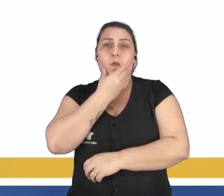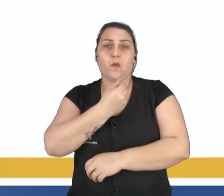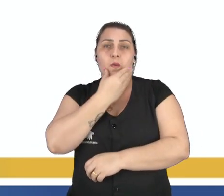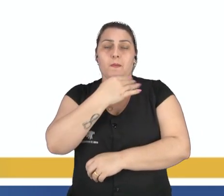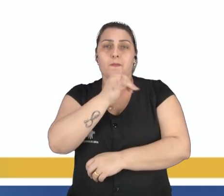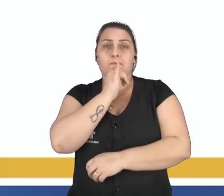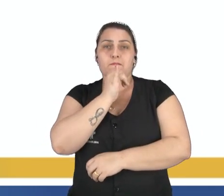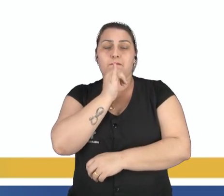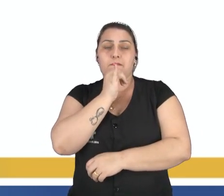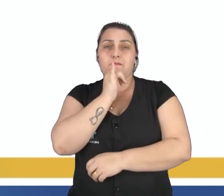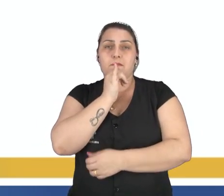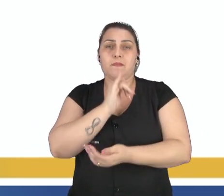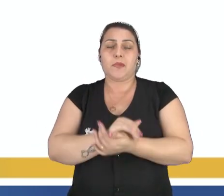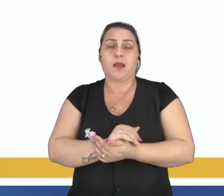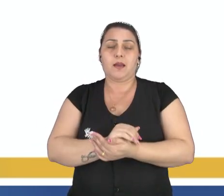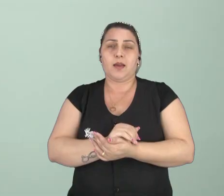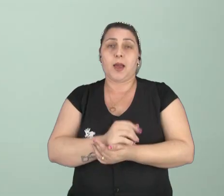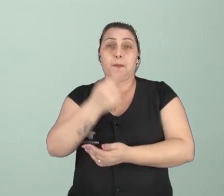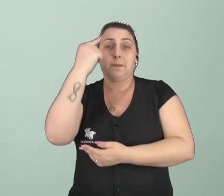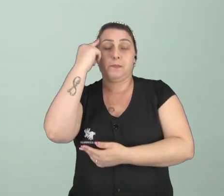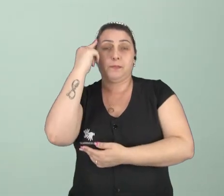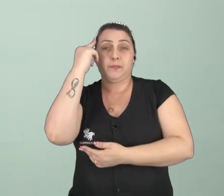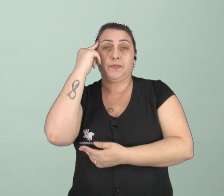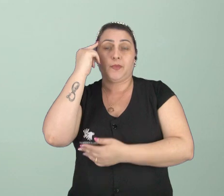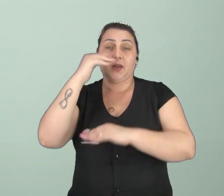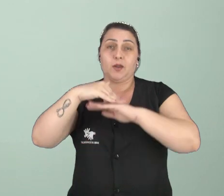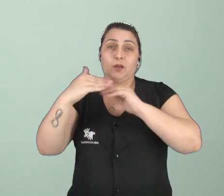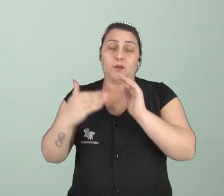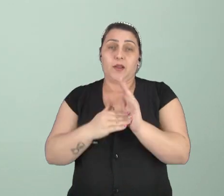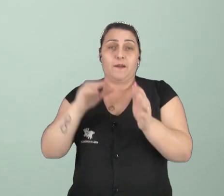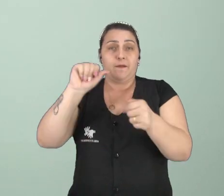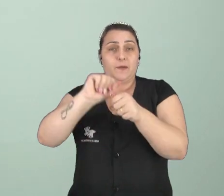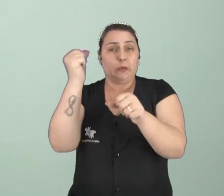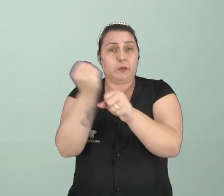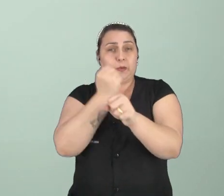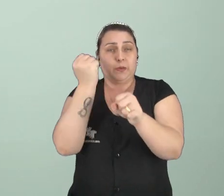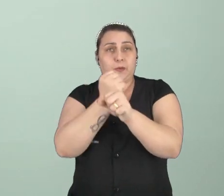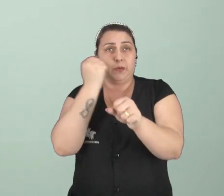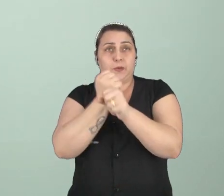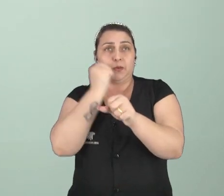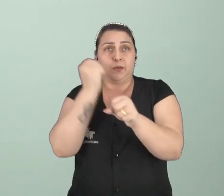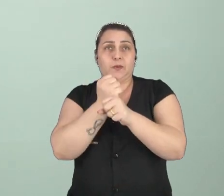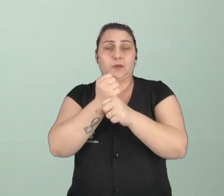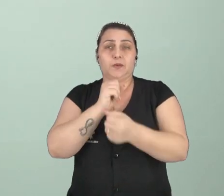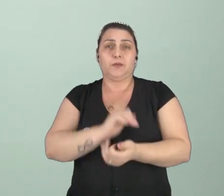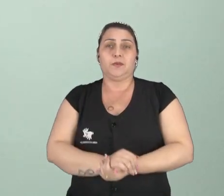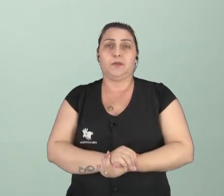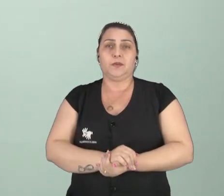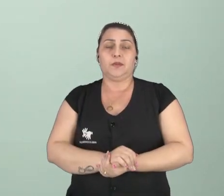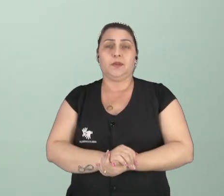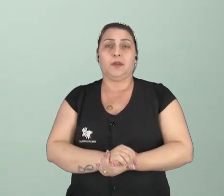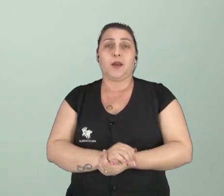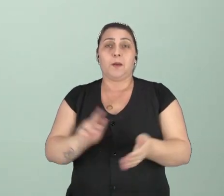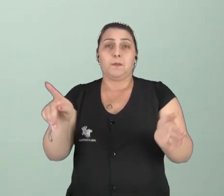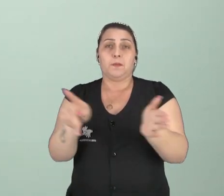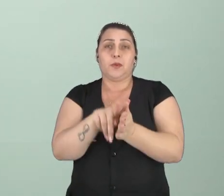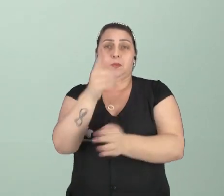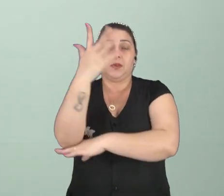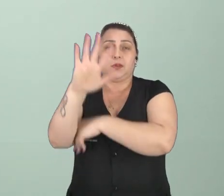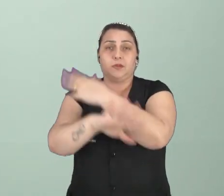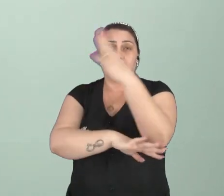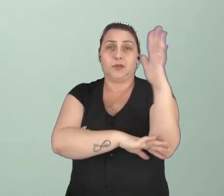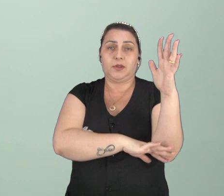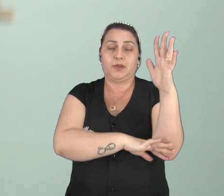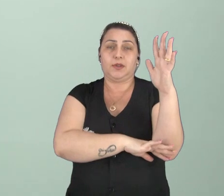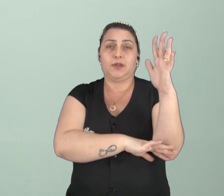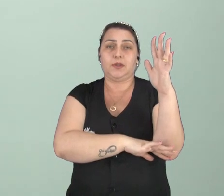homem, por exemplo, é só a gente pensar que tudo que foi construído, ele provém da própria natureza.